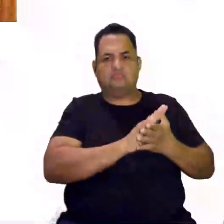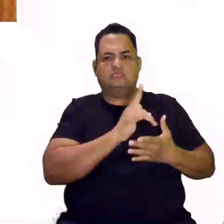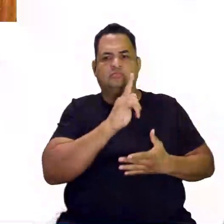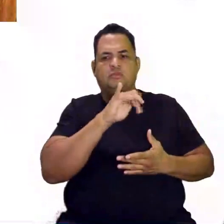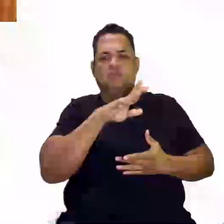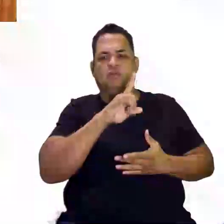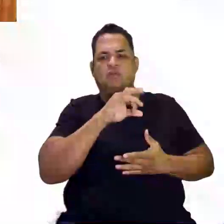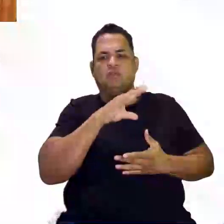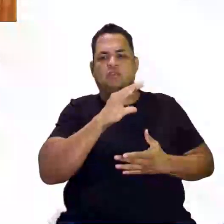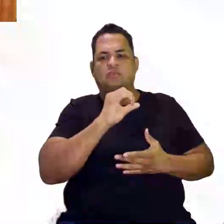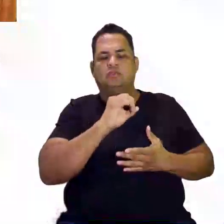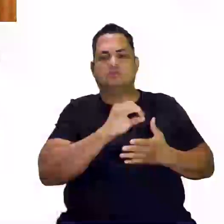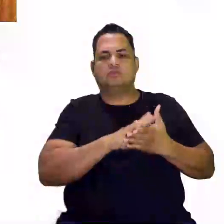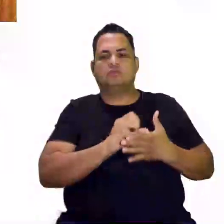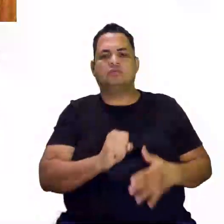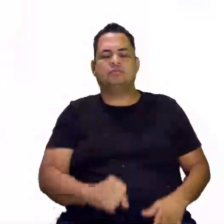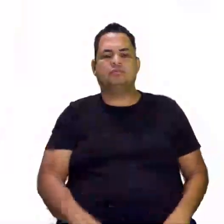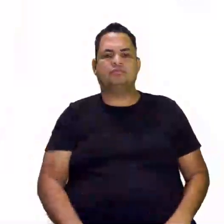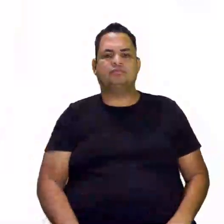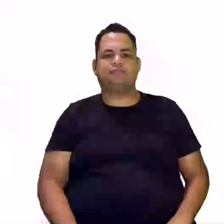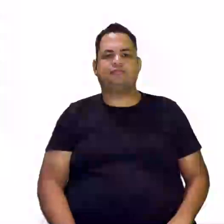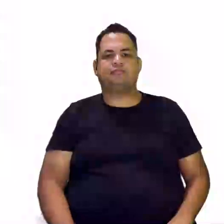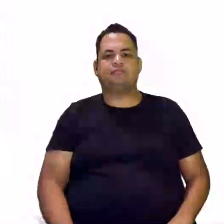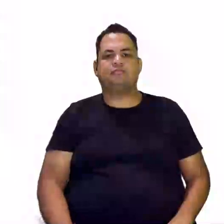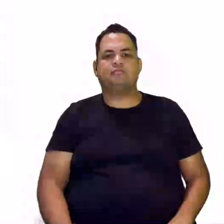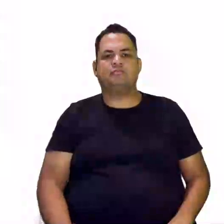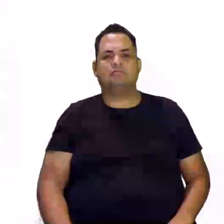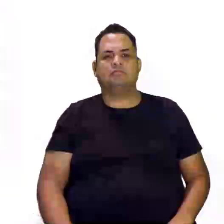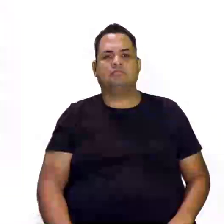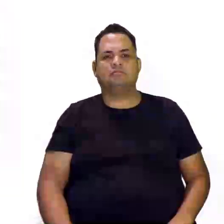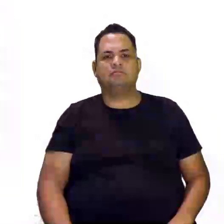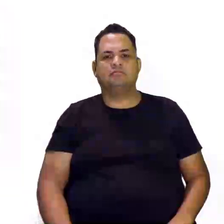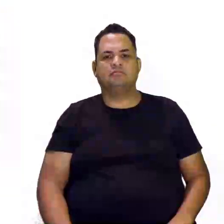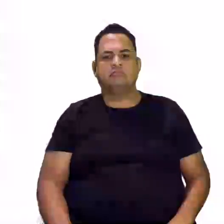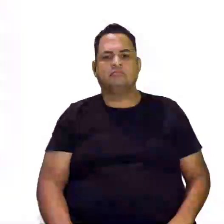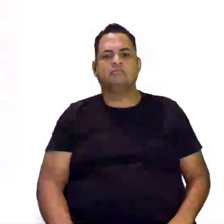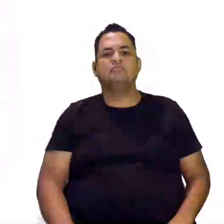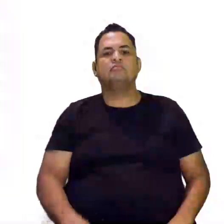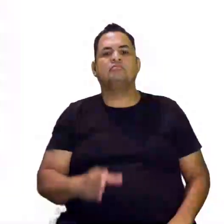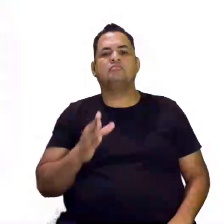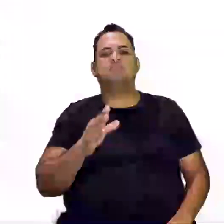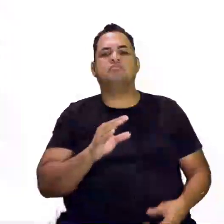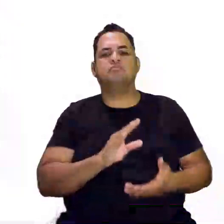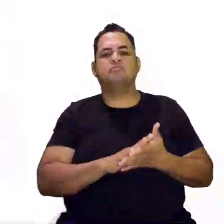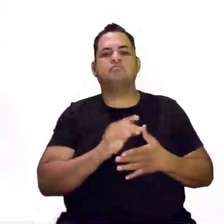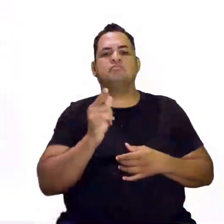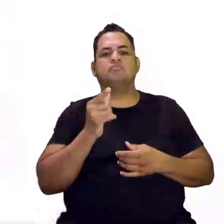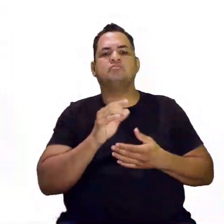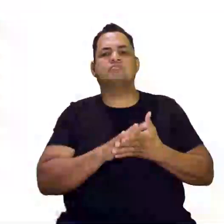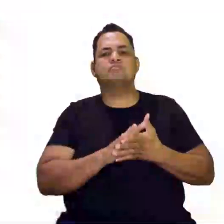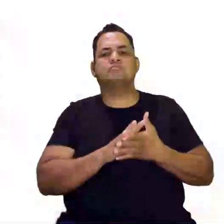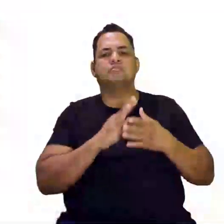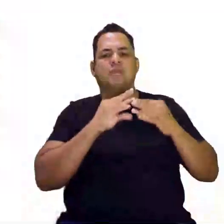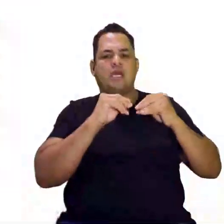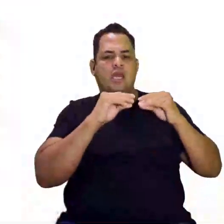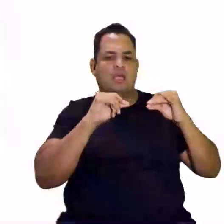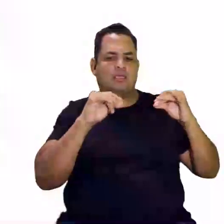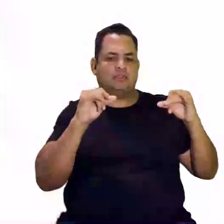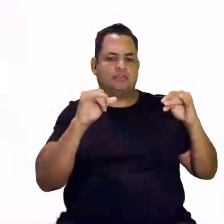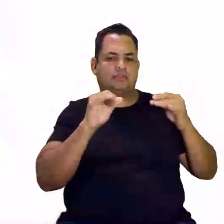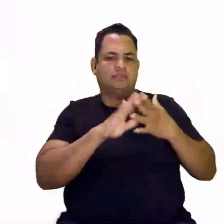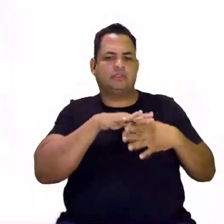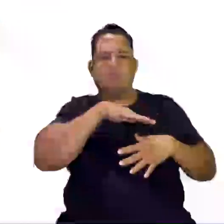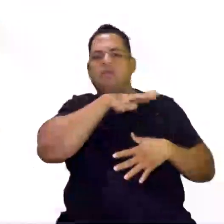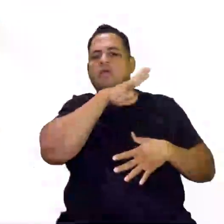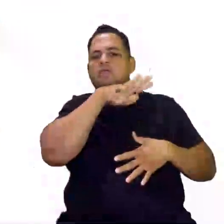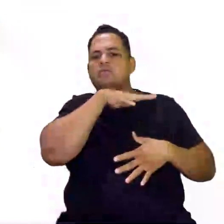geológico. Vamos dando sequência. E os fósseis, prof, o que eles são? O que